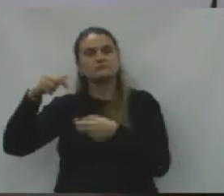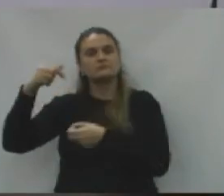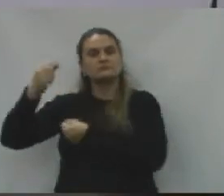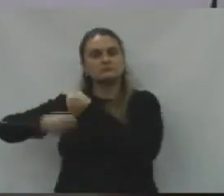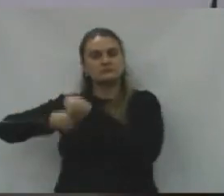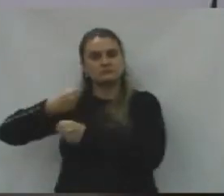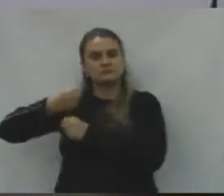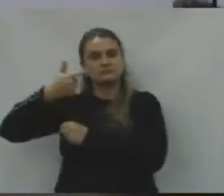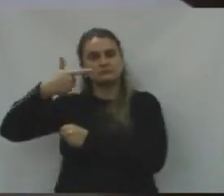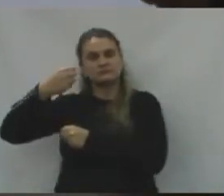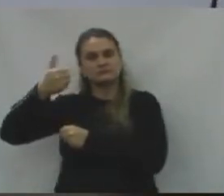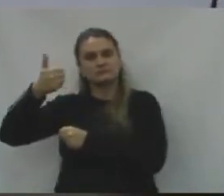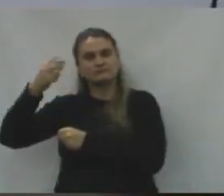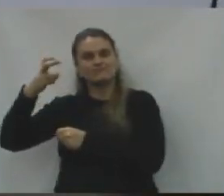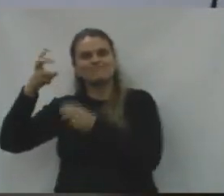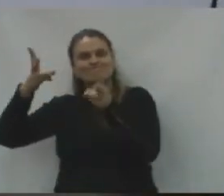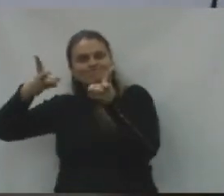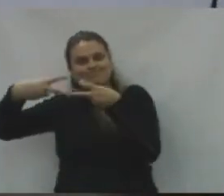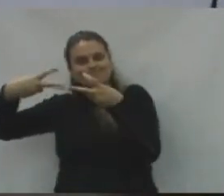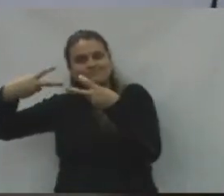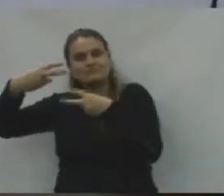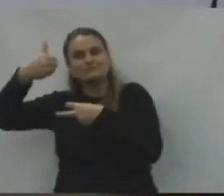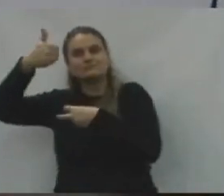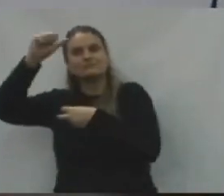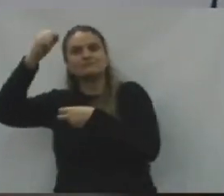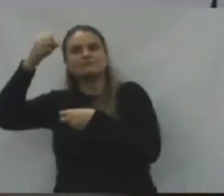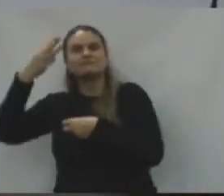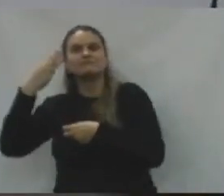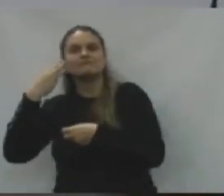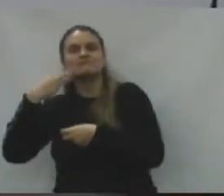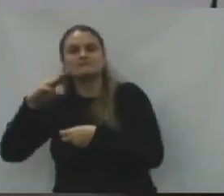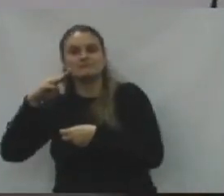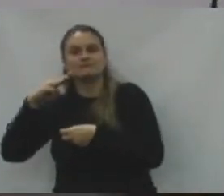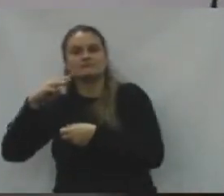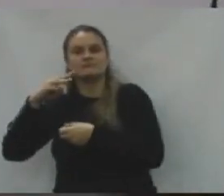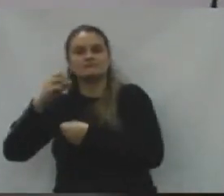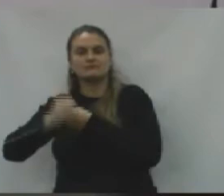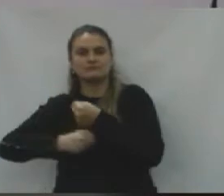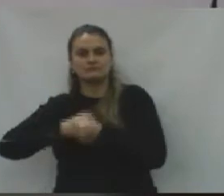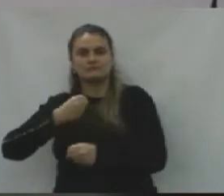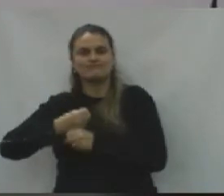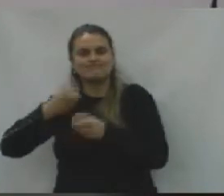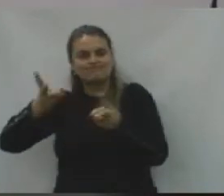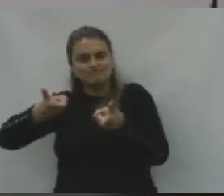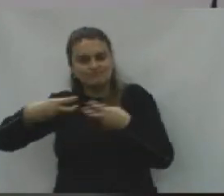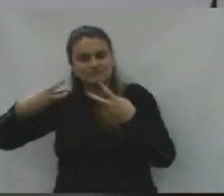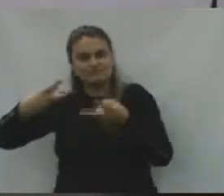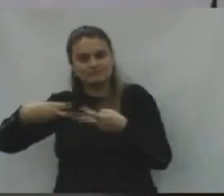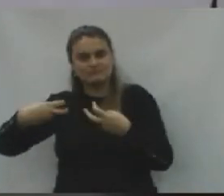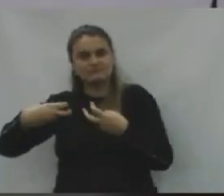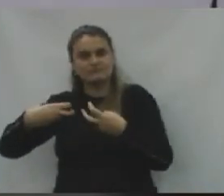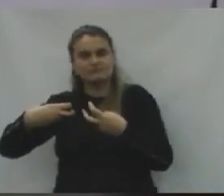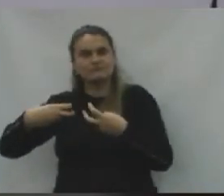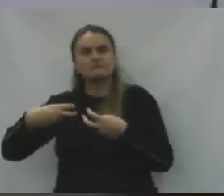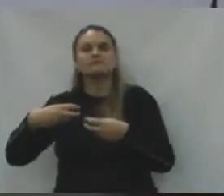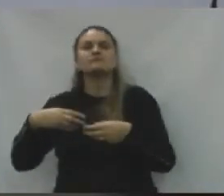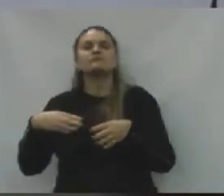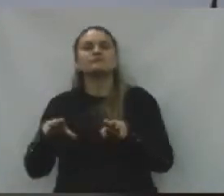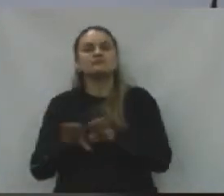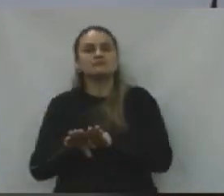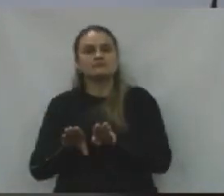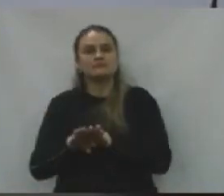em 2015, um ápice chegando a 18 milhões, pouco mais de 18 milhões no ano de receita. É lógico,